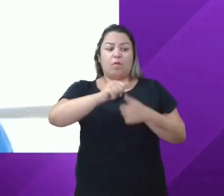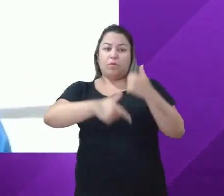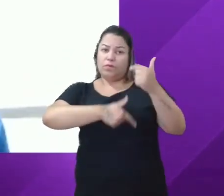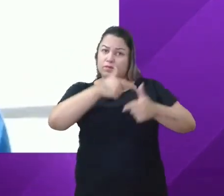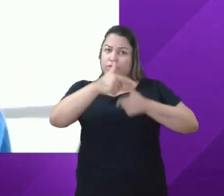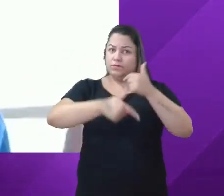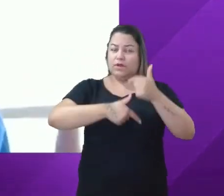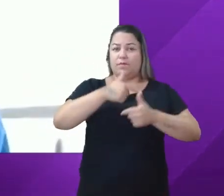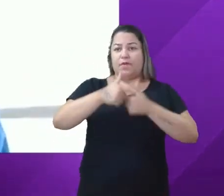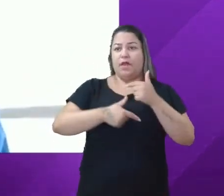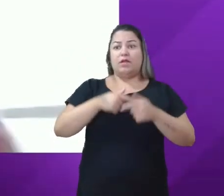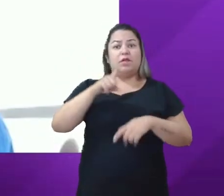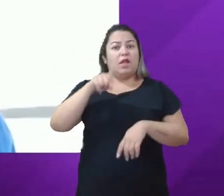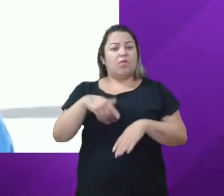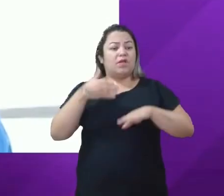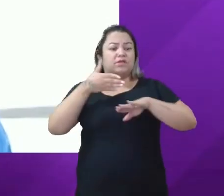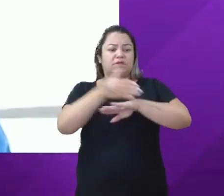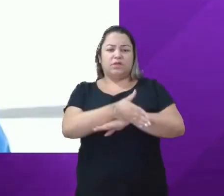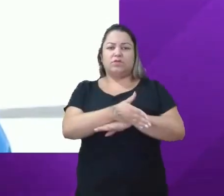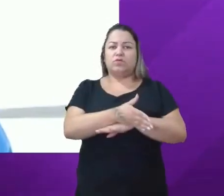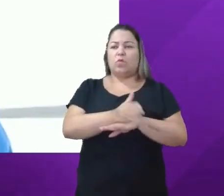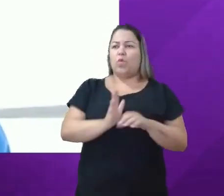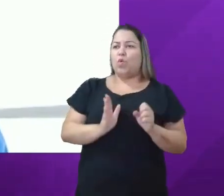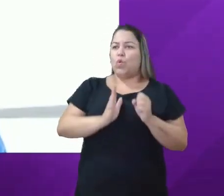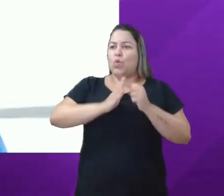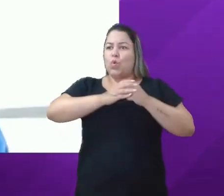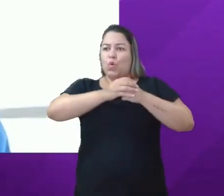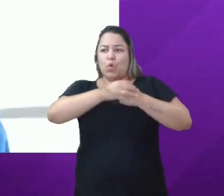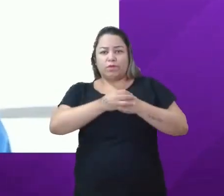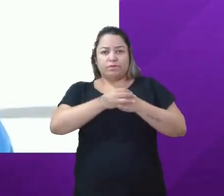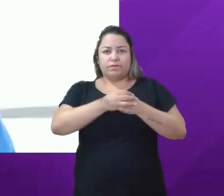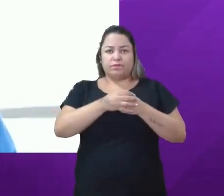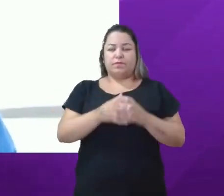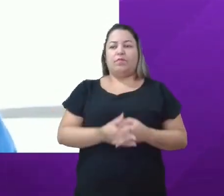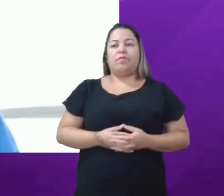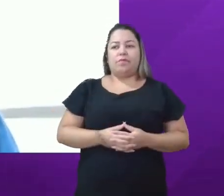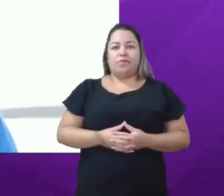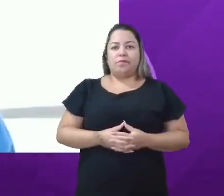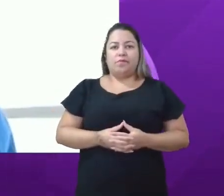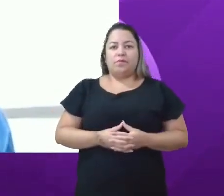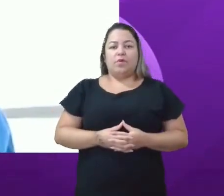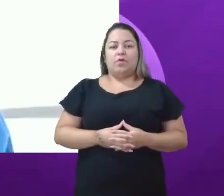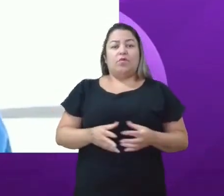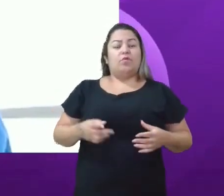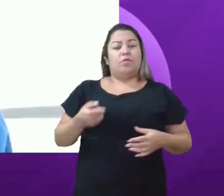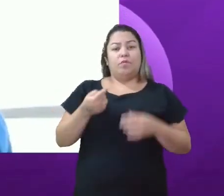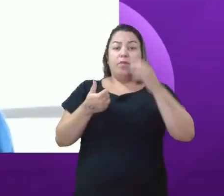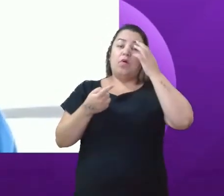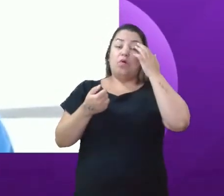trabalho era um acesso muito restrito, era um acesso com